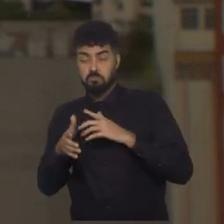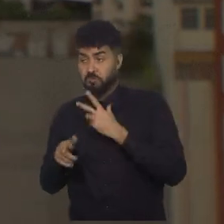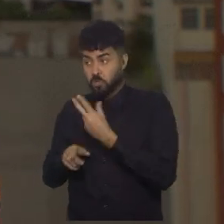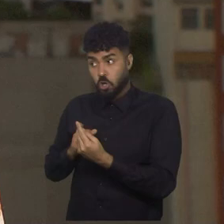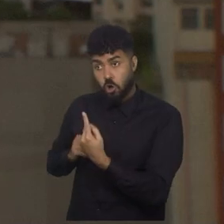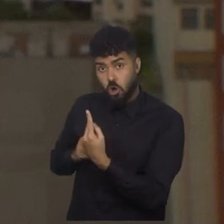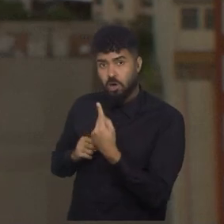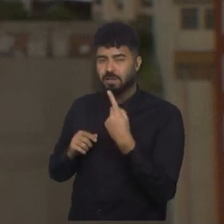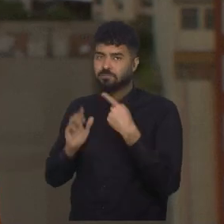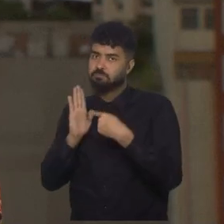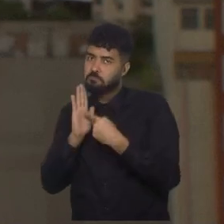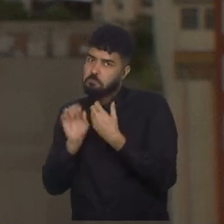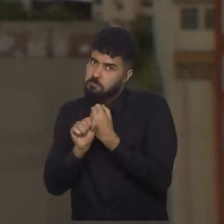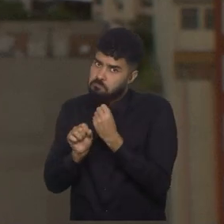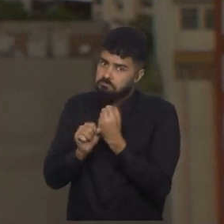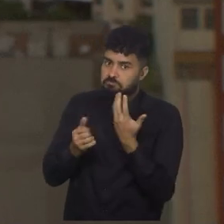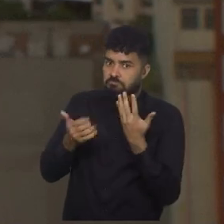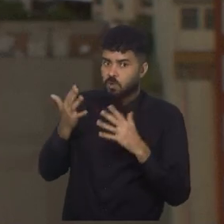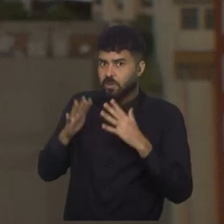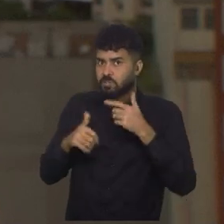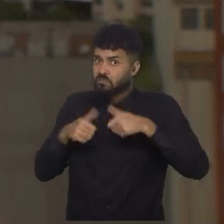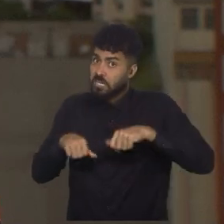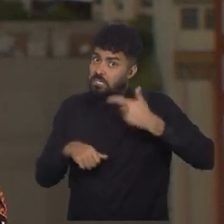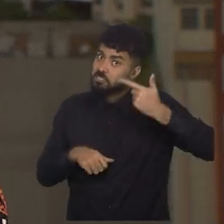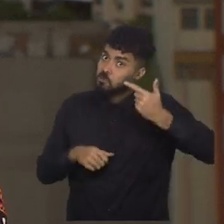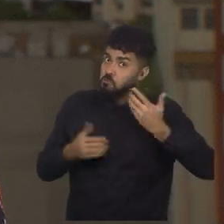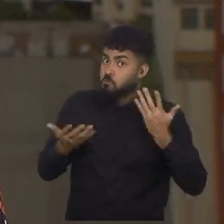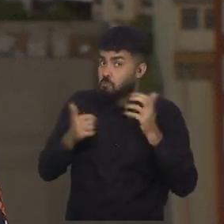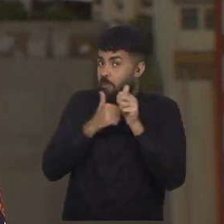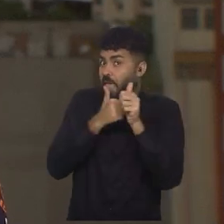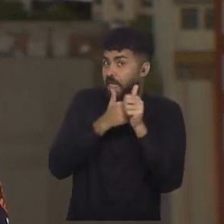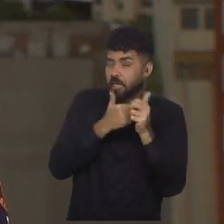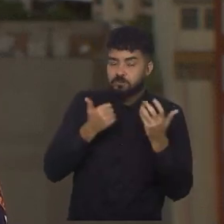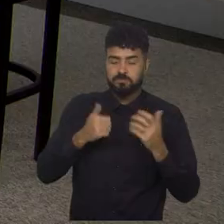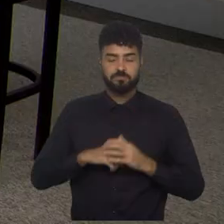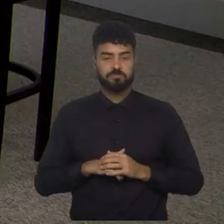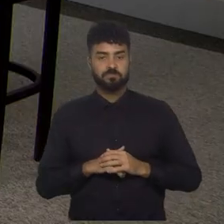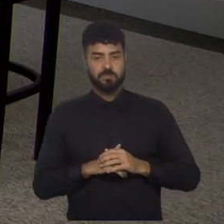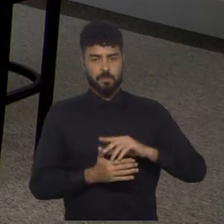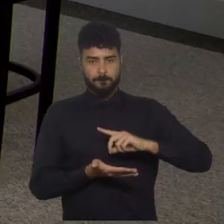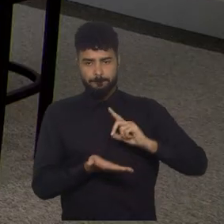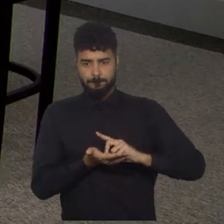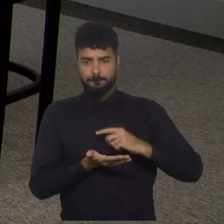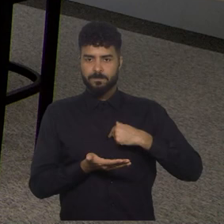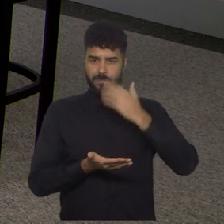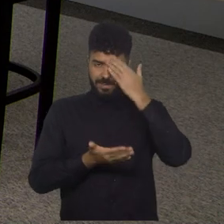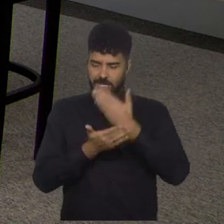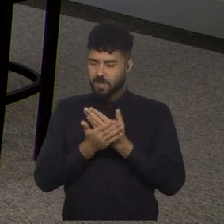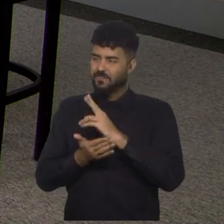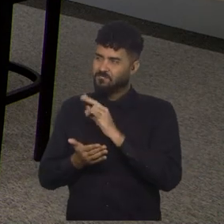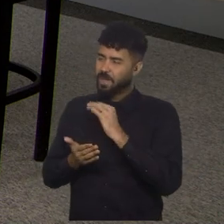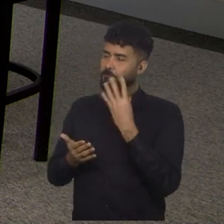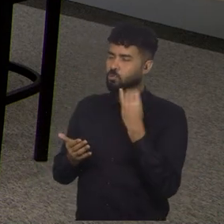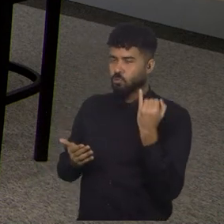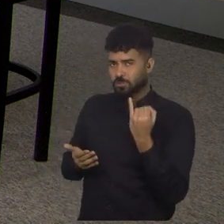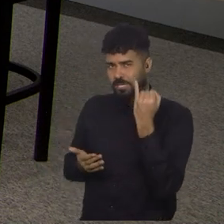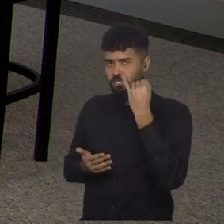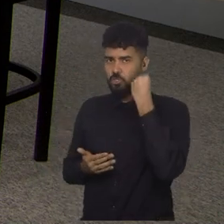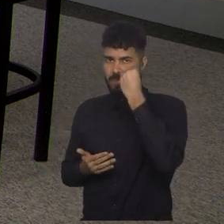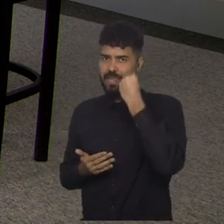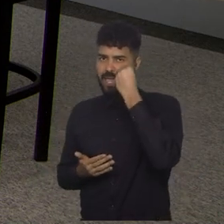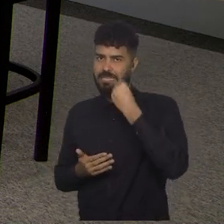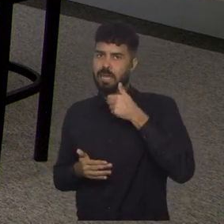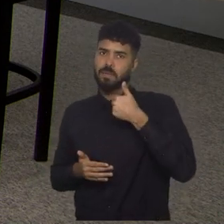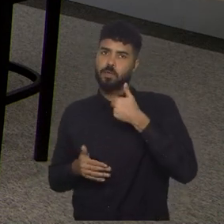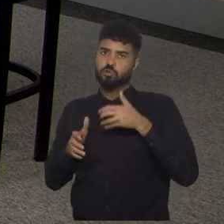sabe beliscar a segunda vaga, né? Eu acho que vai ser muito importante essa experiência